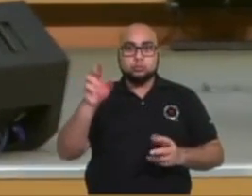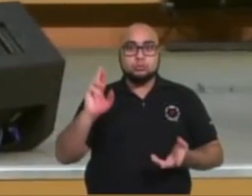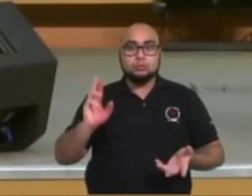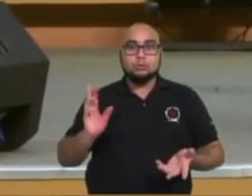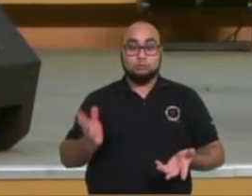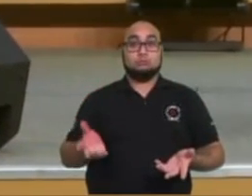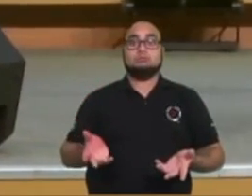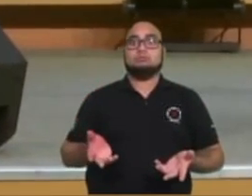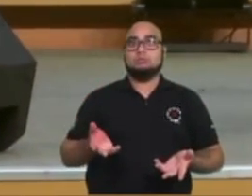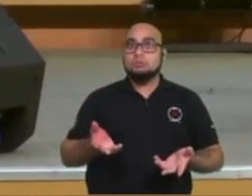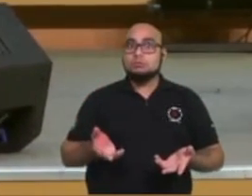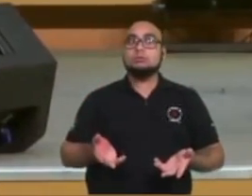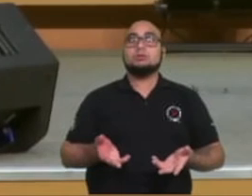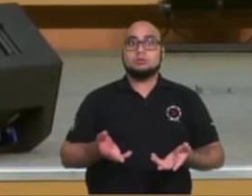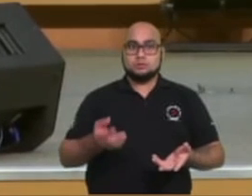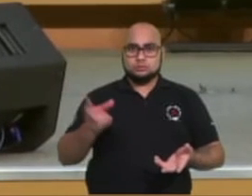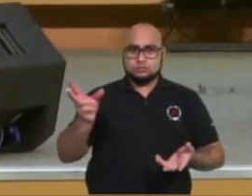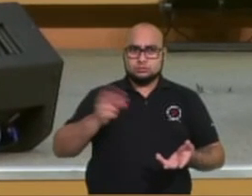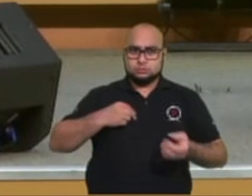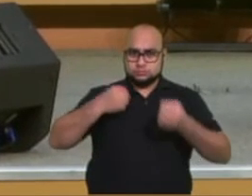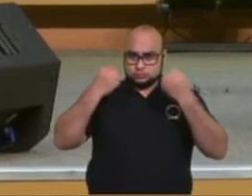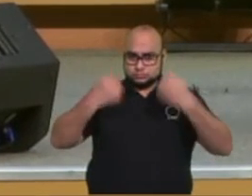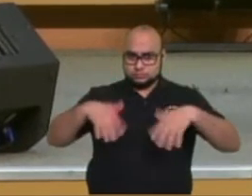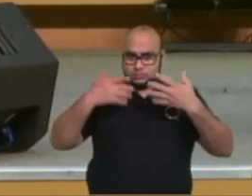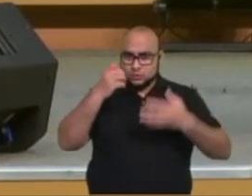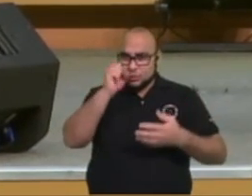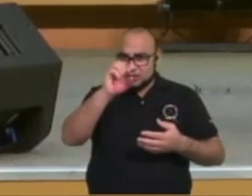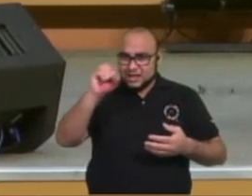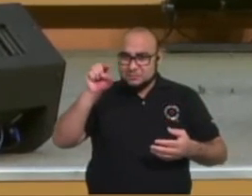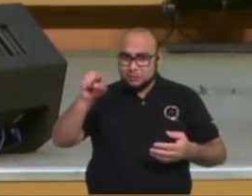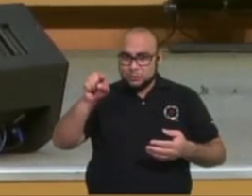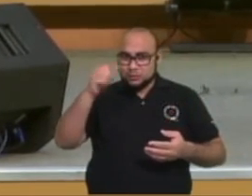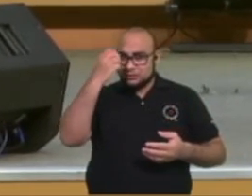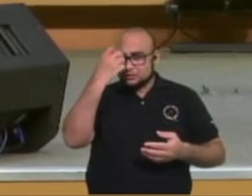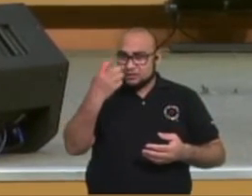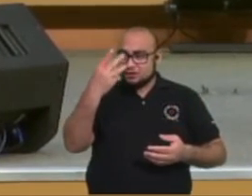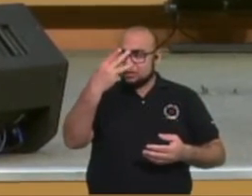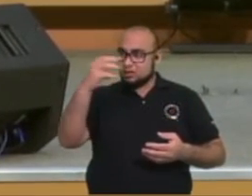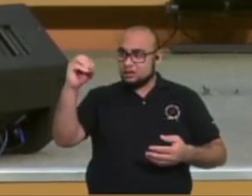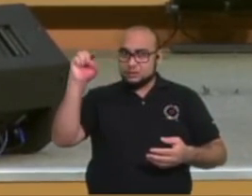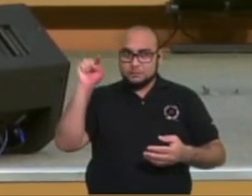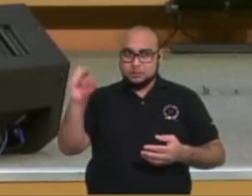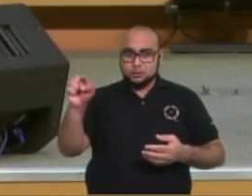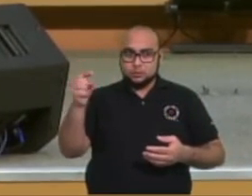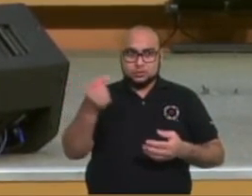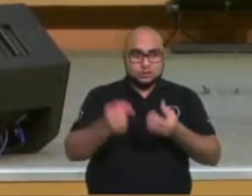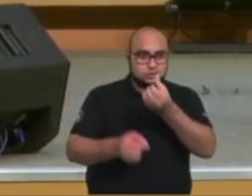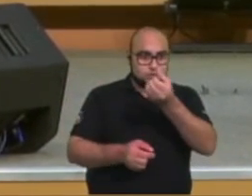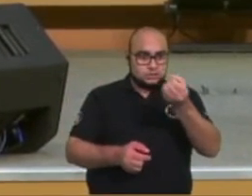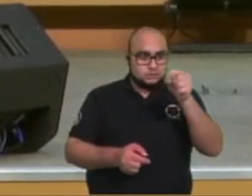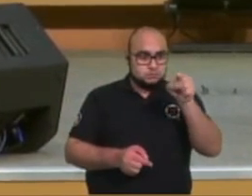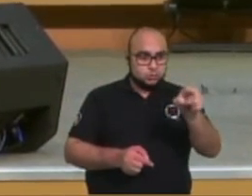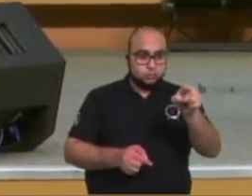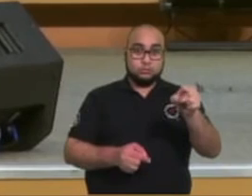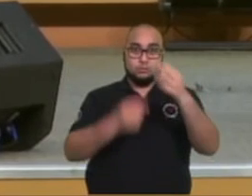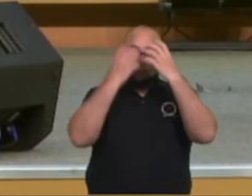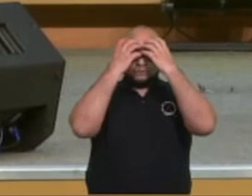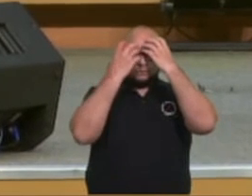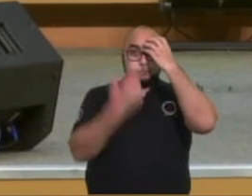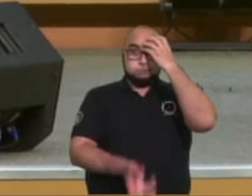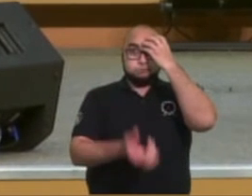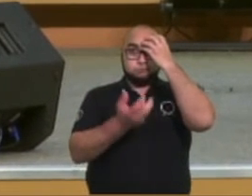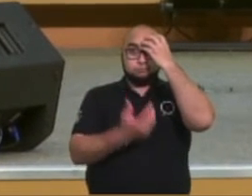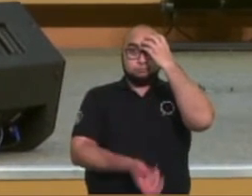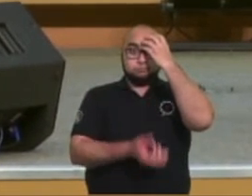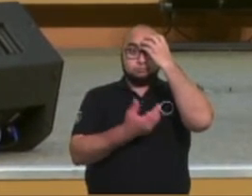oh Caraca 80 é 13 anos 80 você me dá 20 mil isso é os vintinho que tu dá que o